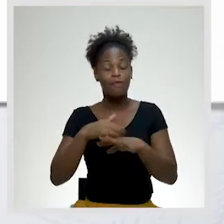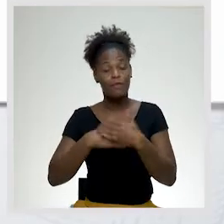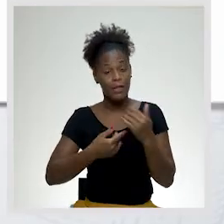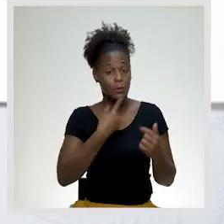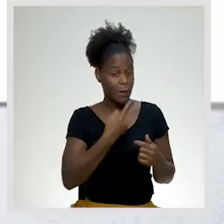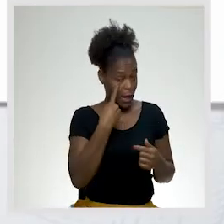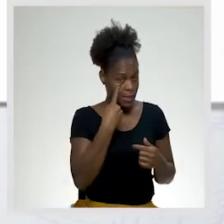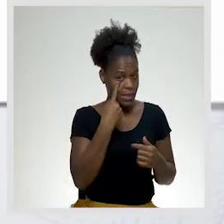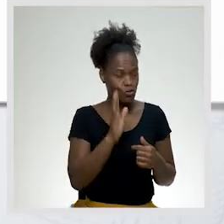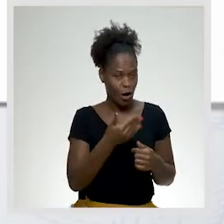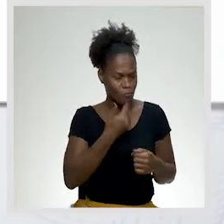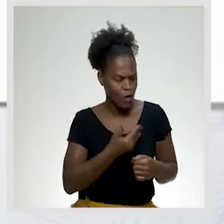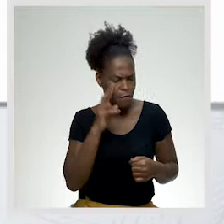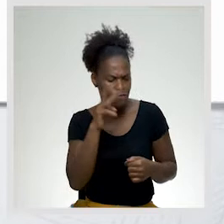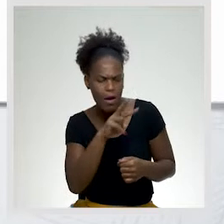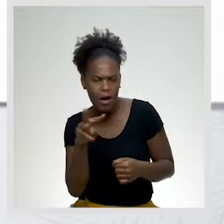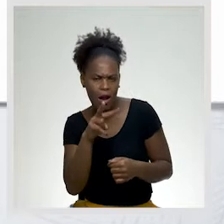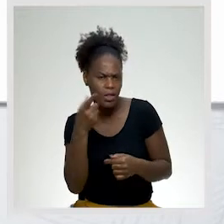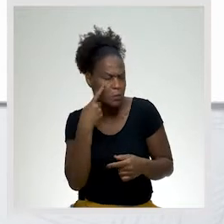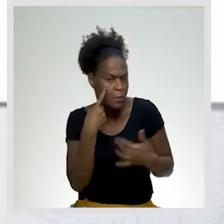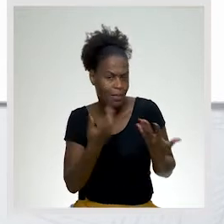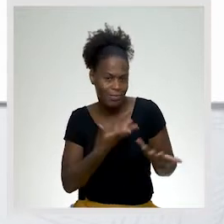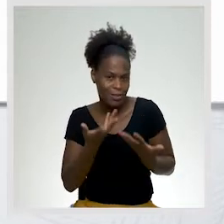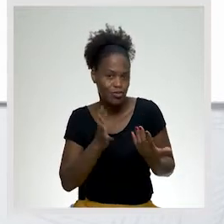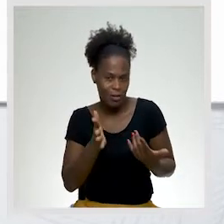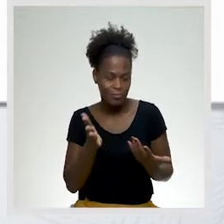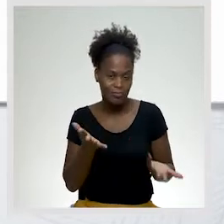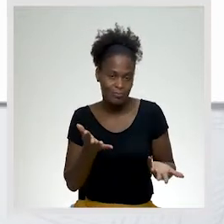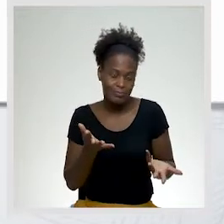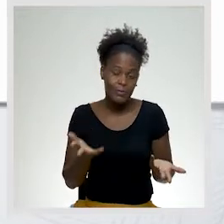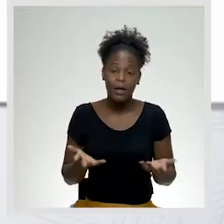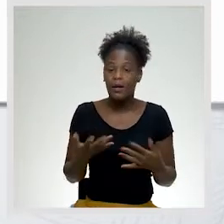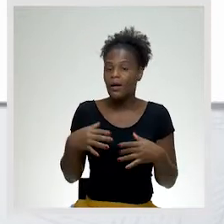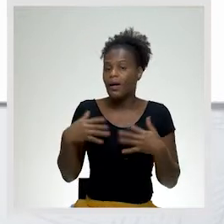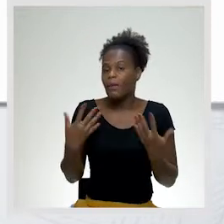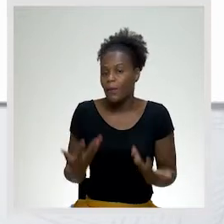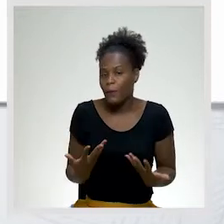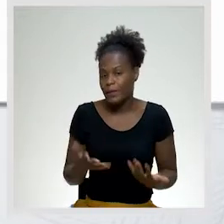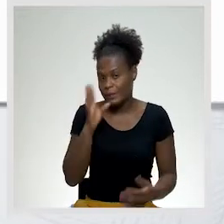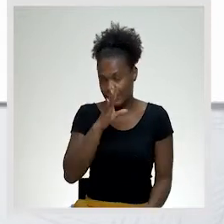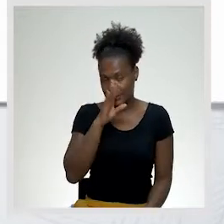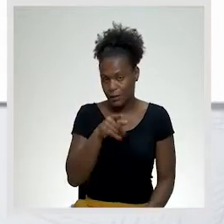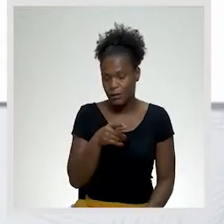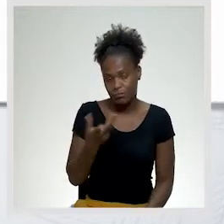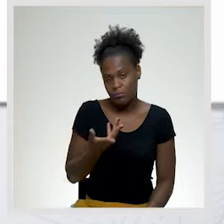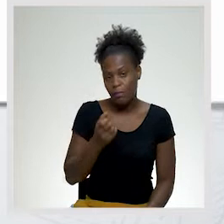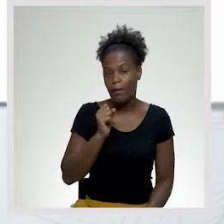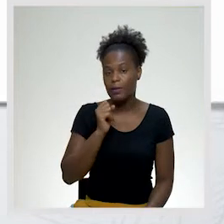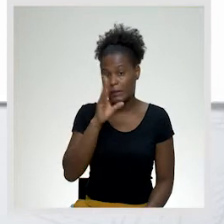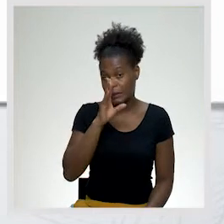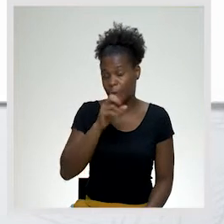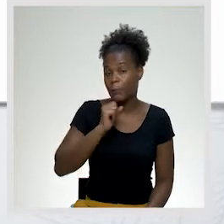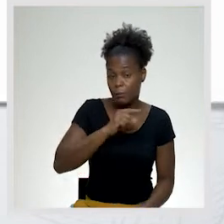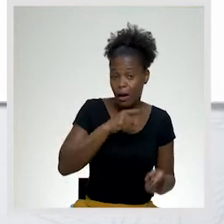experiências, a verificação, a experimentação e, se as hipóteses